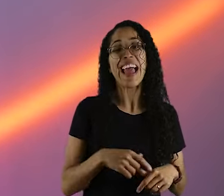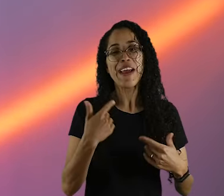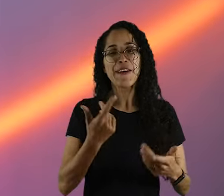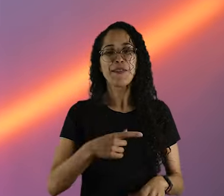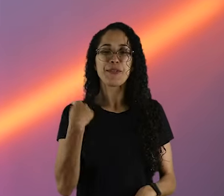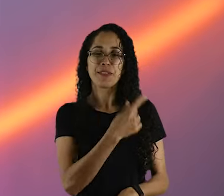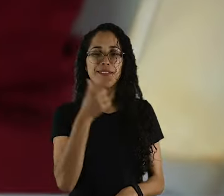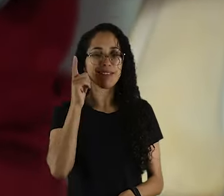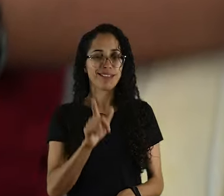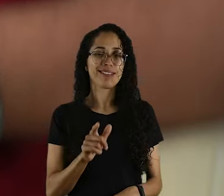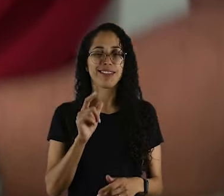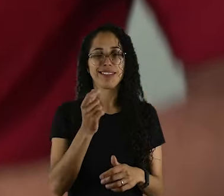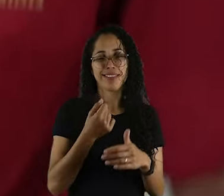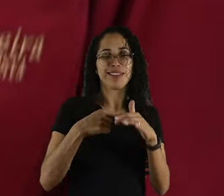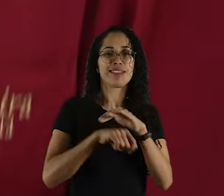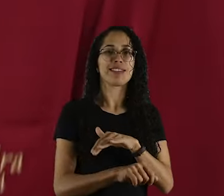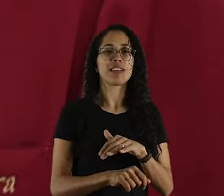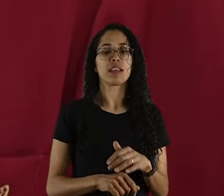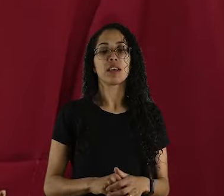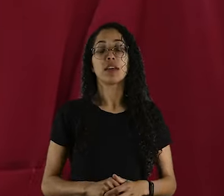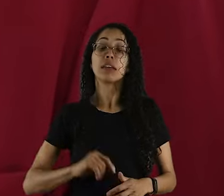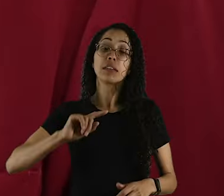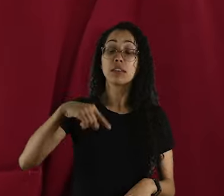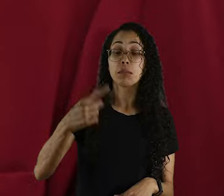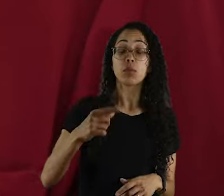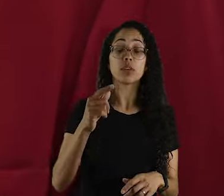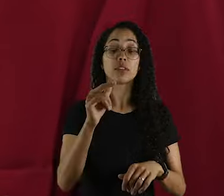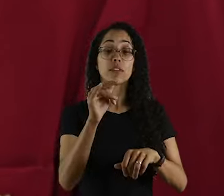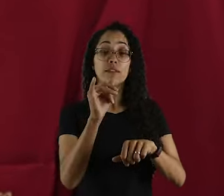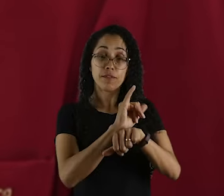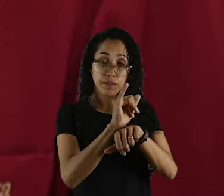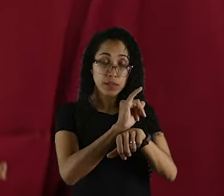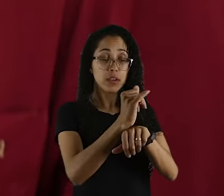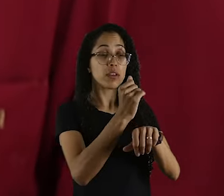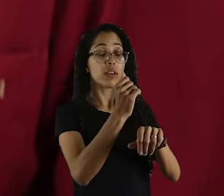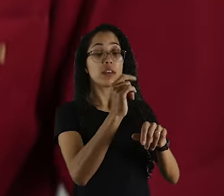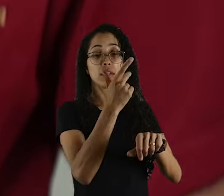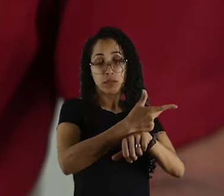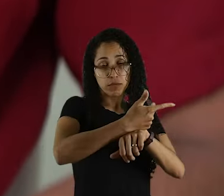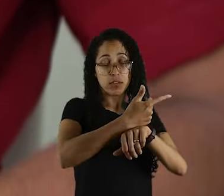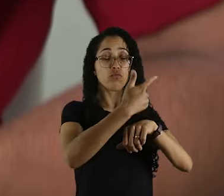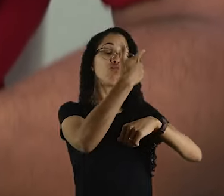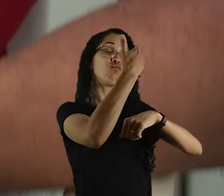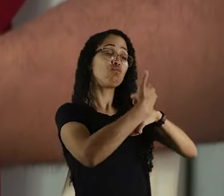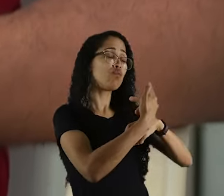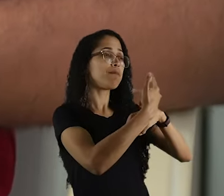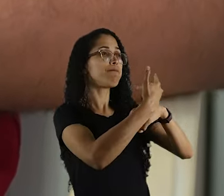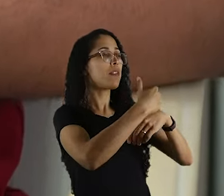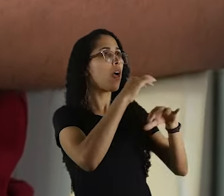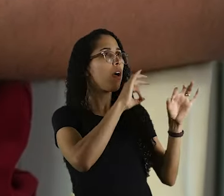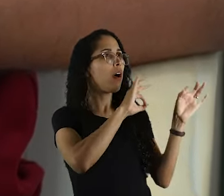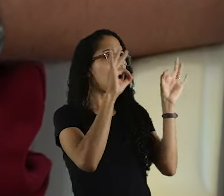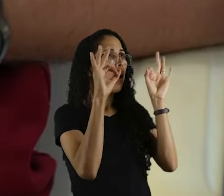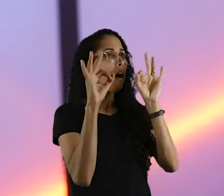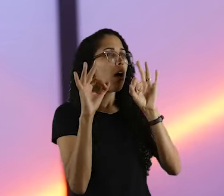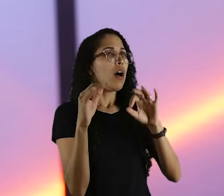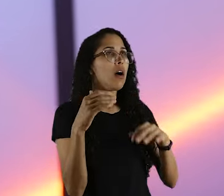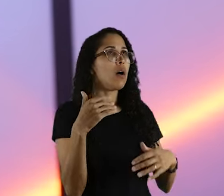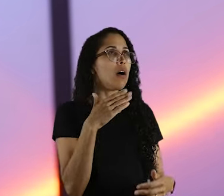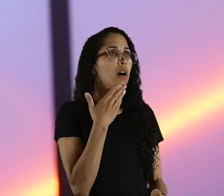eu preciso investir, né? A partir daquele vídeo começou a vir a curiosidade. Eu assisti aquele vídeo ali, foi uma virada de chave,